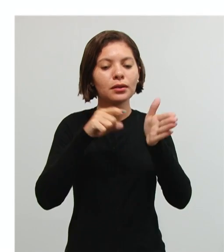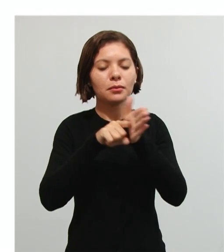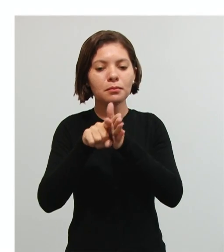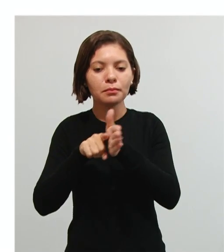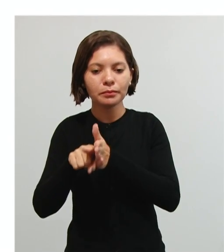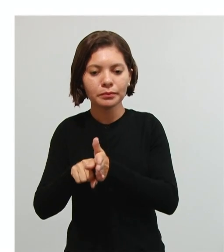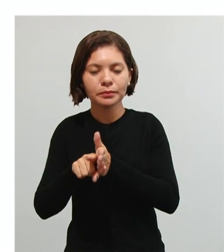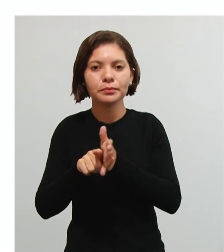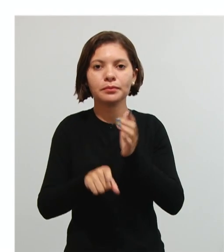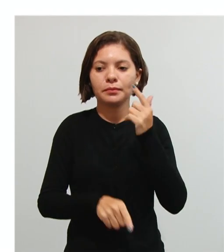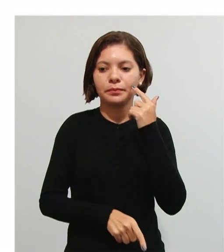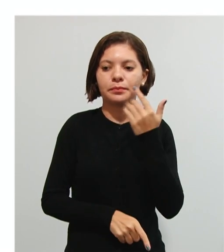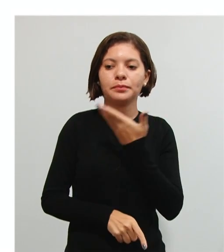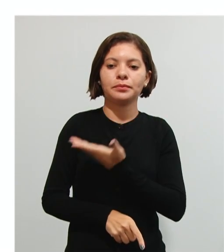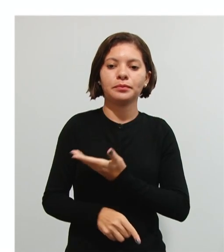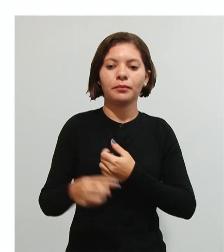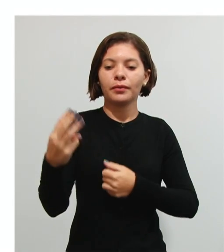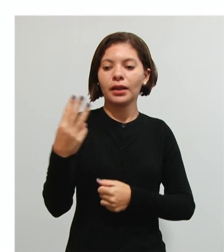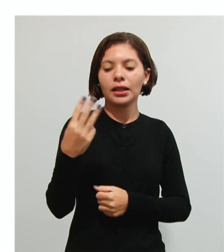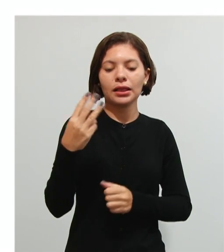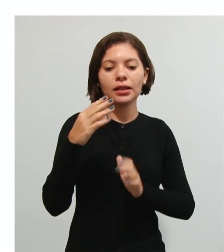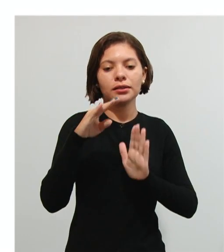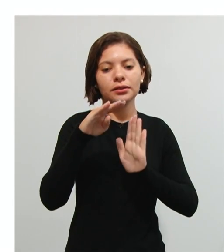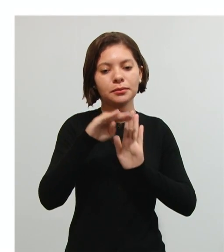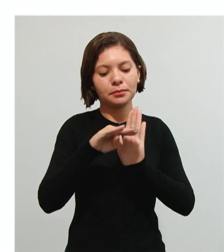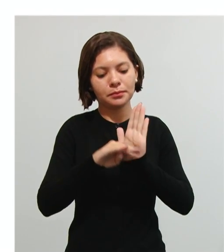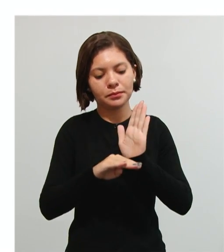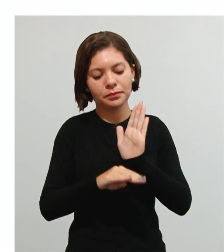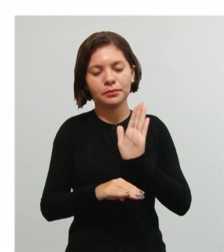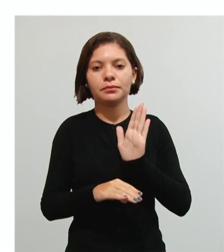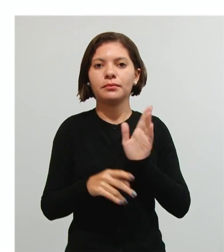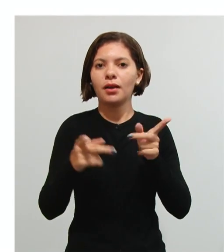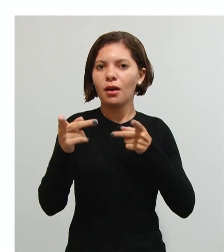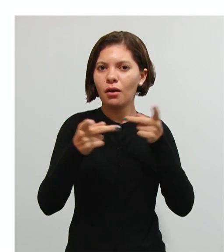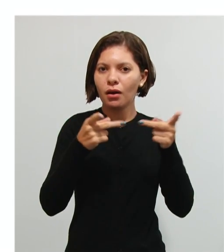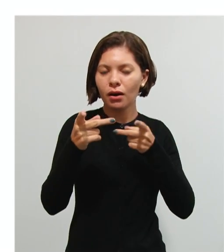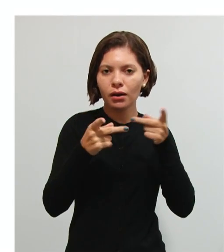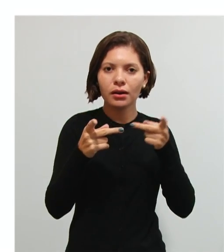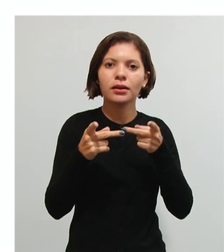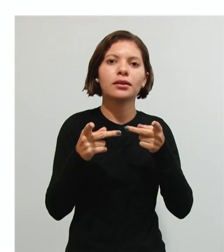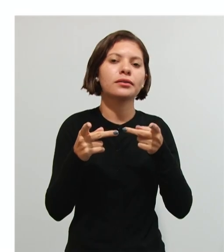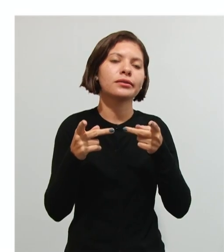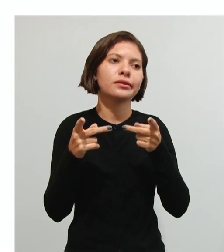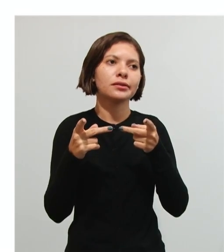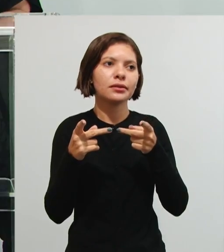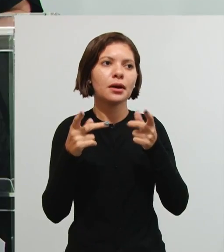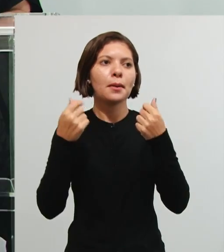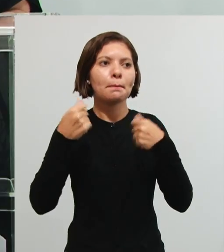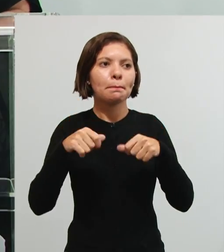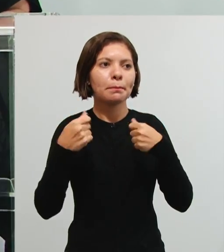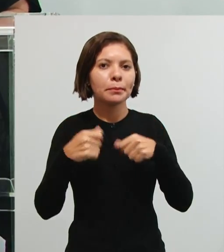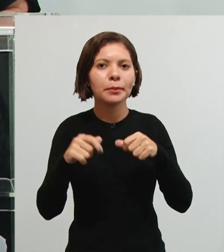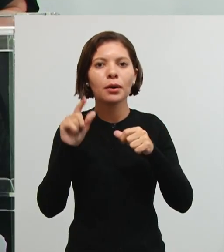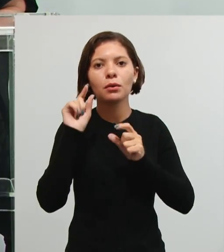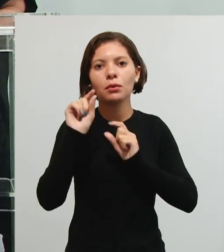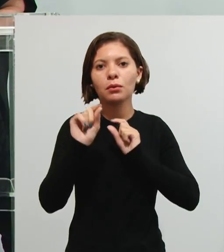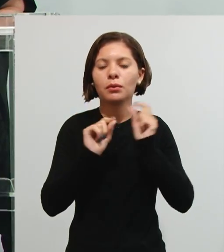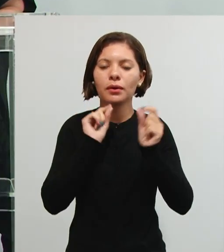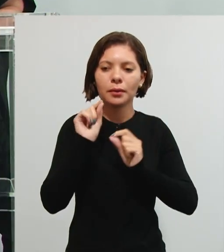porque sem o projeto, né, você não consegue nem apresentar, né, para